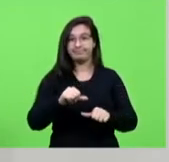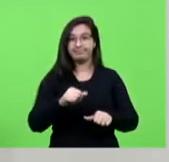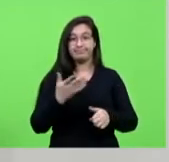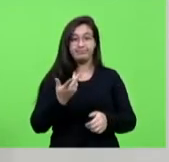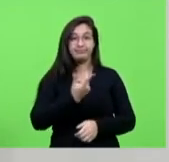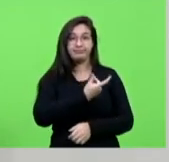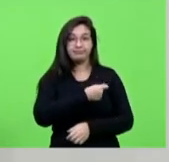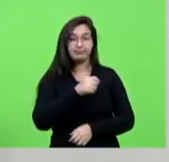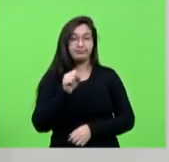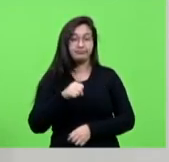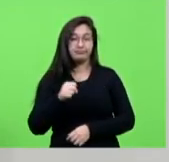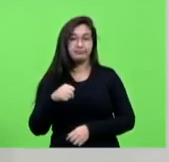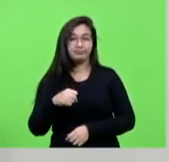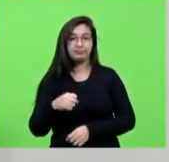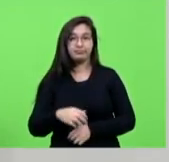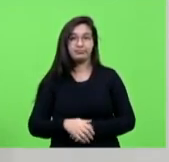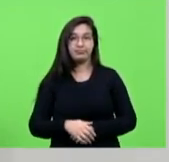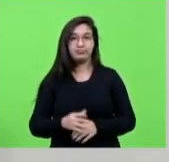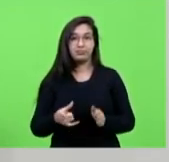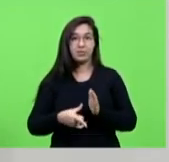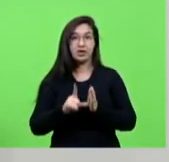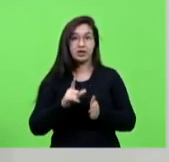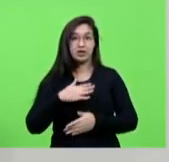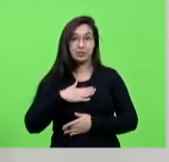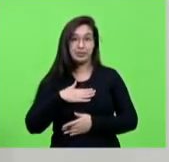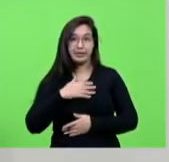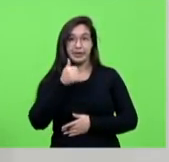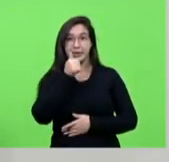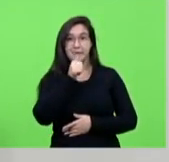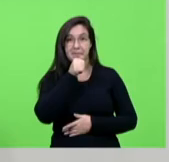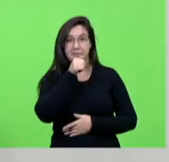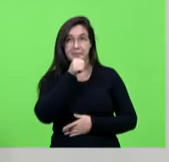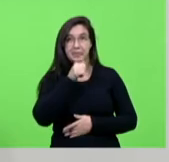sim. Muito antes do que a minha mamãe.